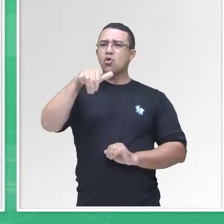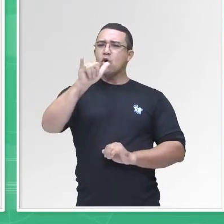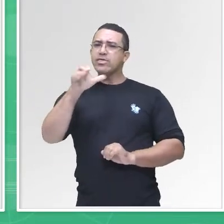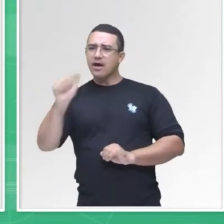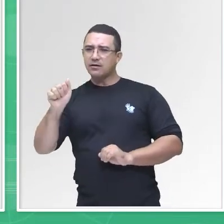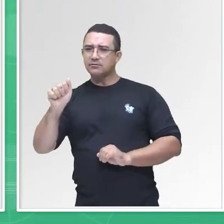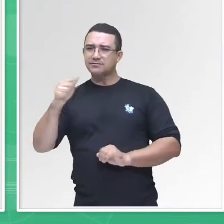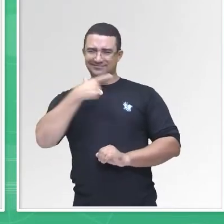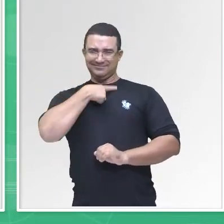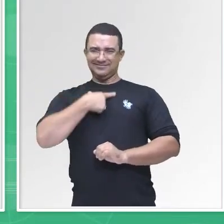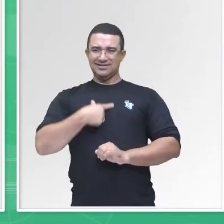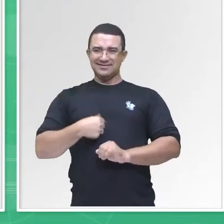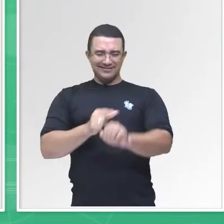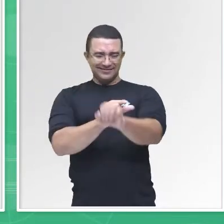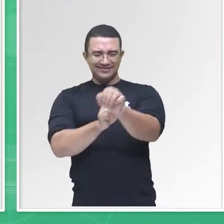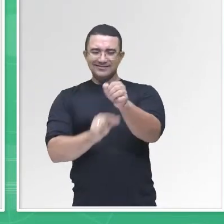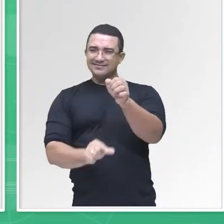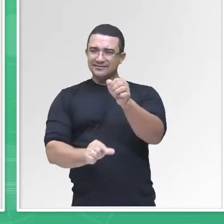O,